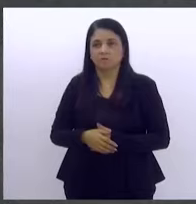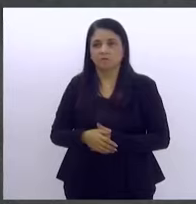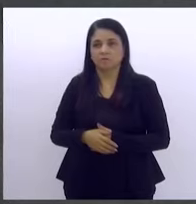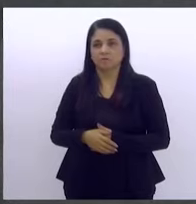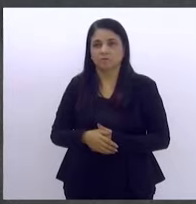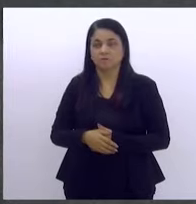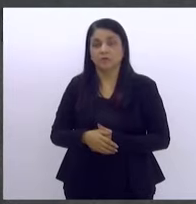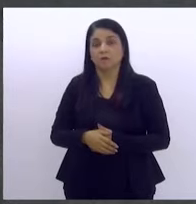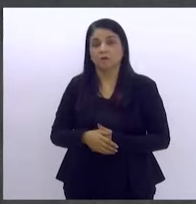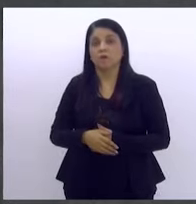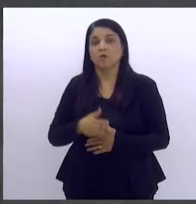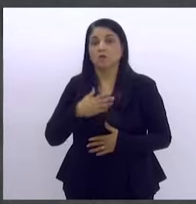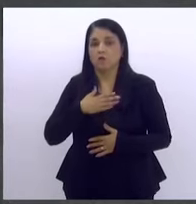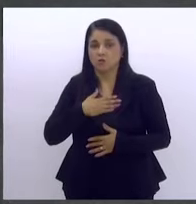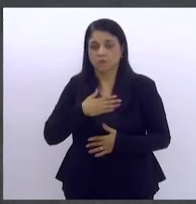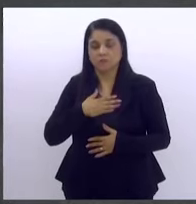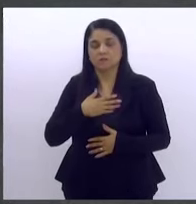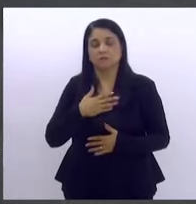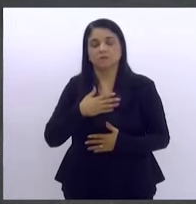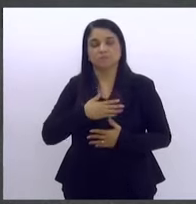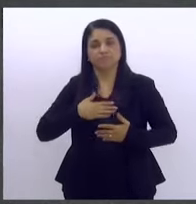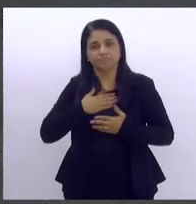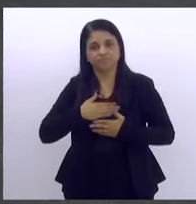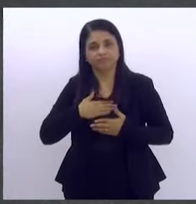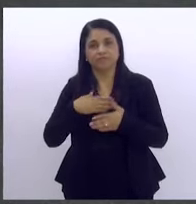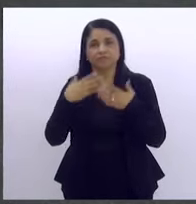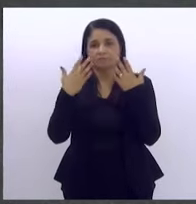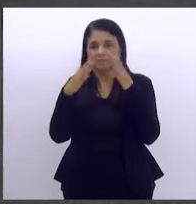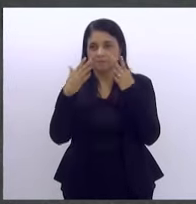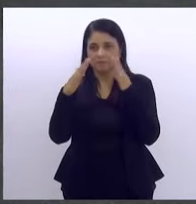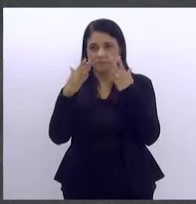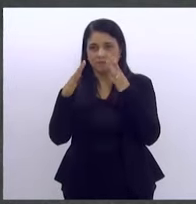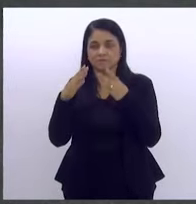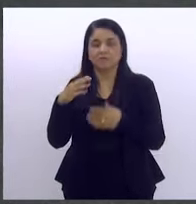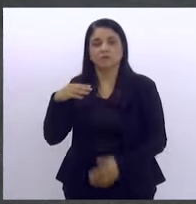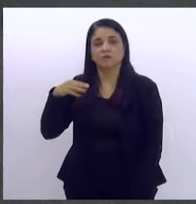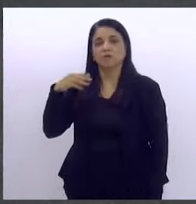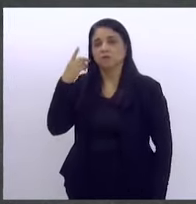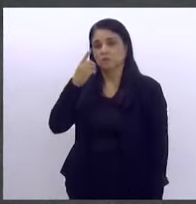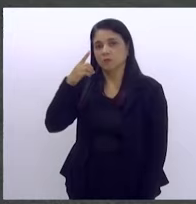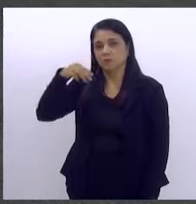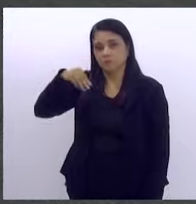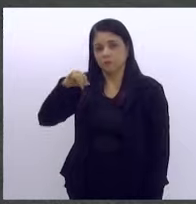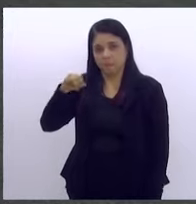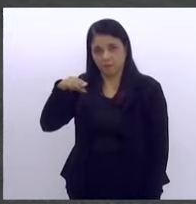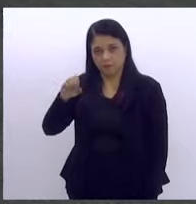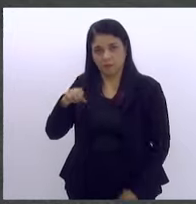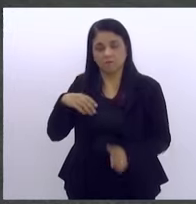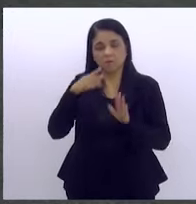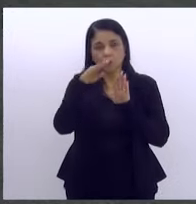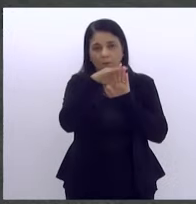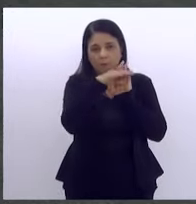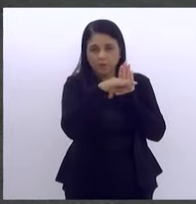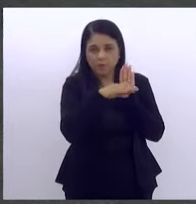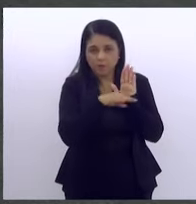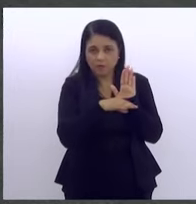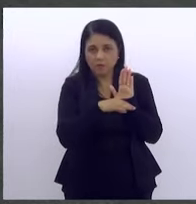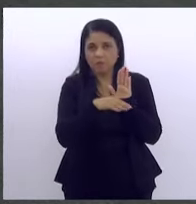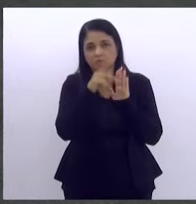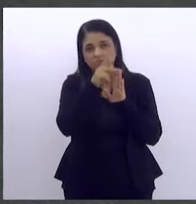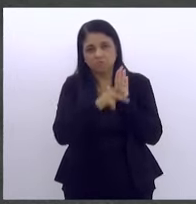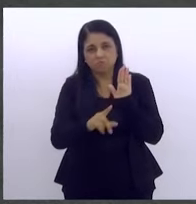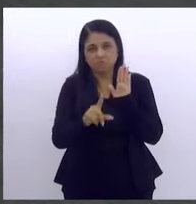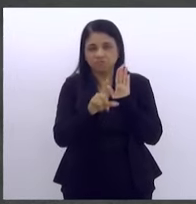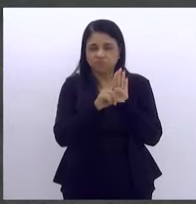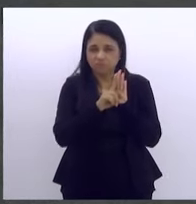Chaju, primeiro eu gostaria de parabenizar o nobre colega, deputado Carlos Mink, pelo programa, por esse projeto de